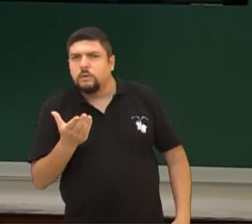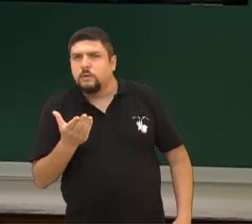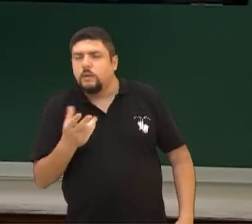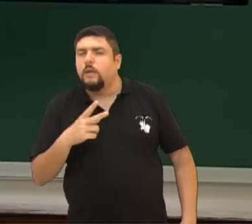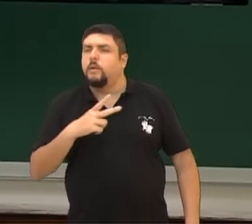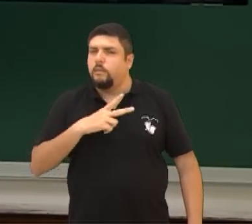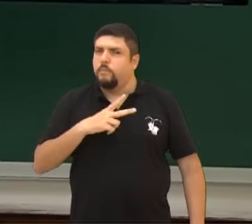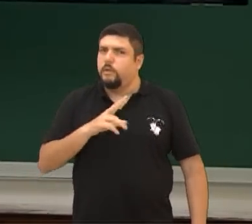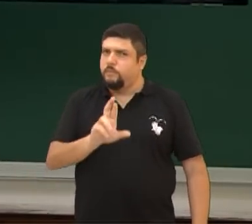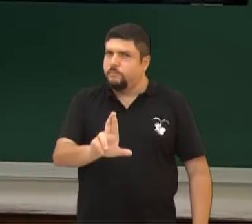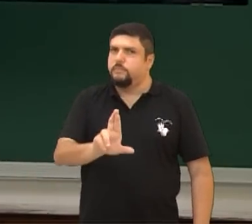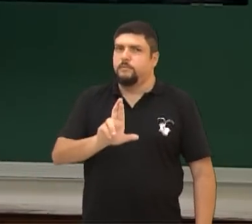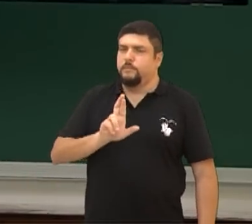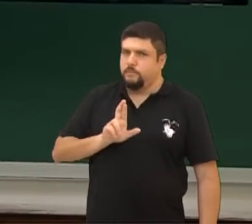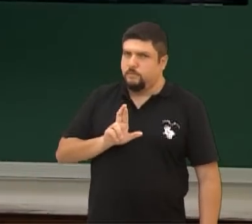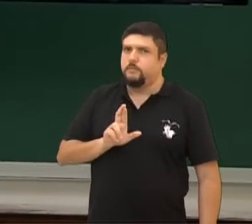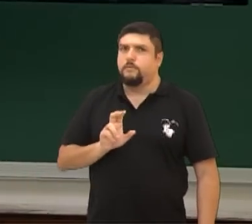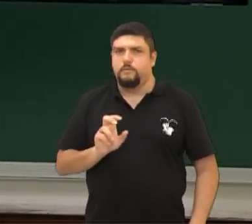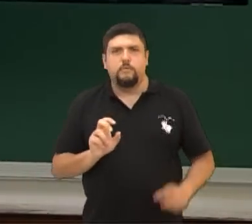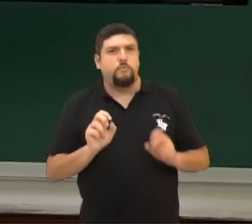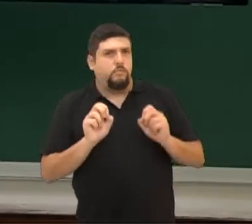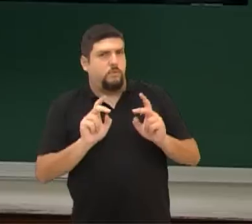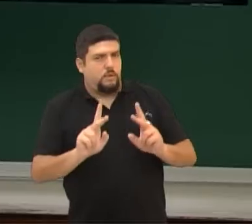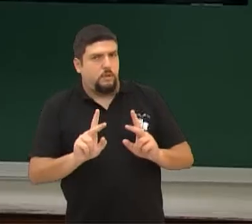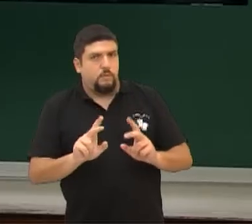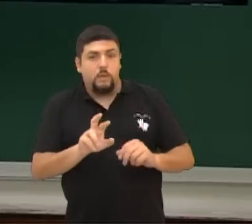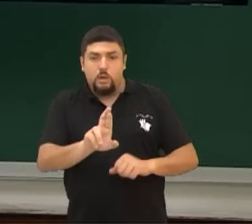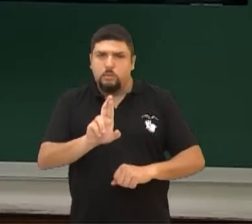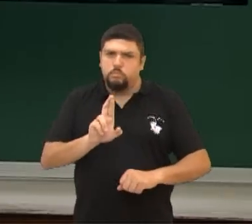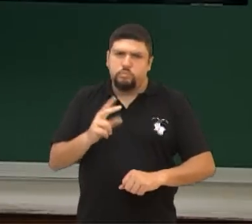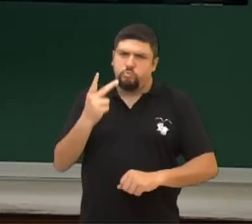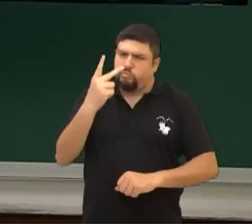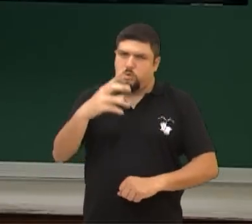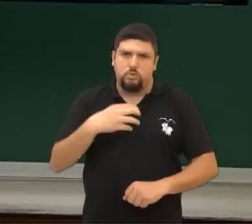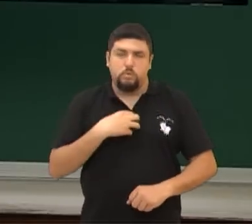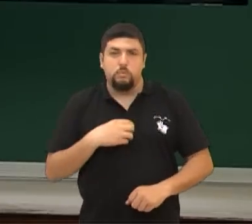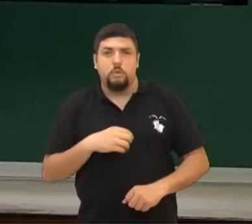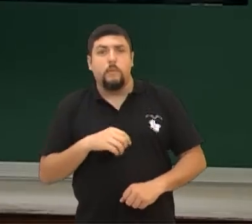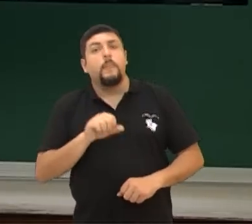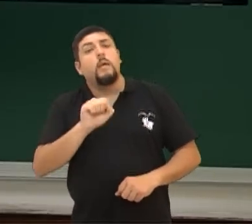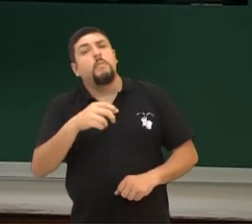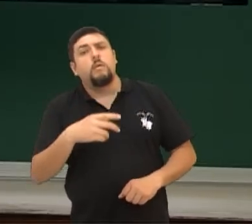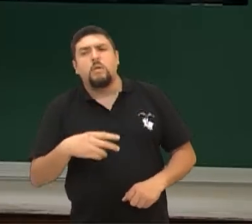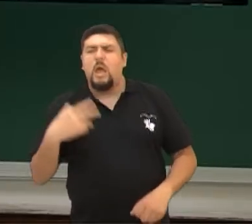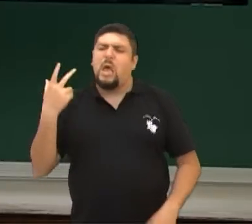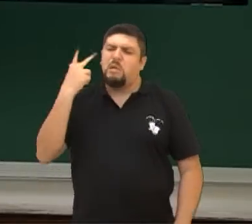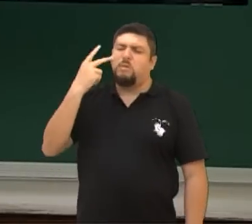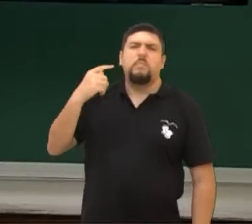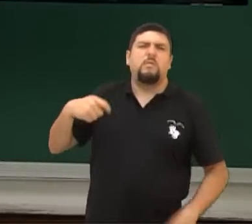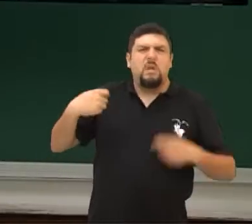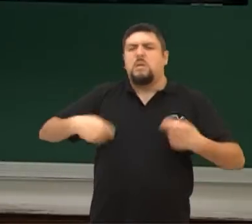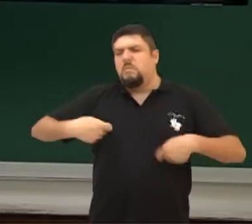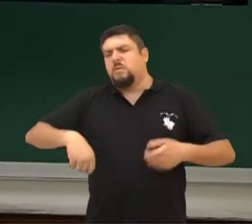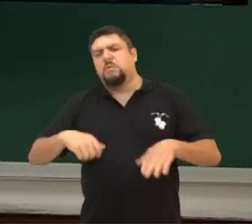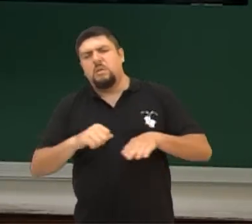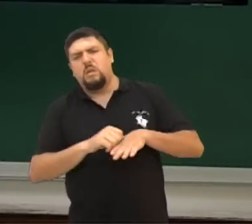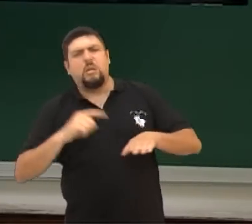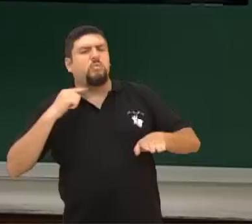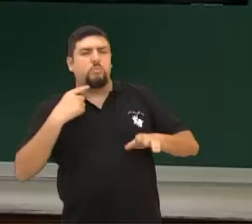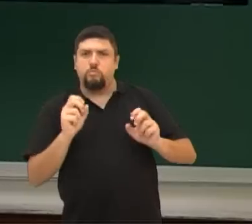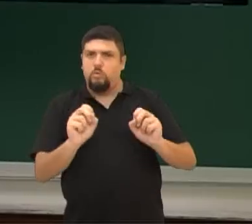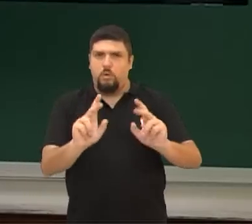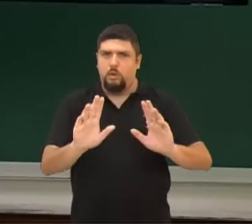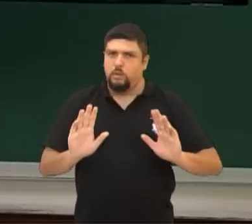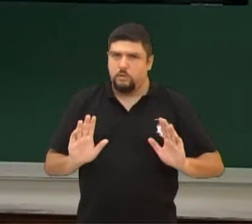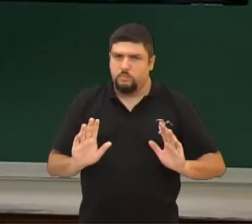pessoal. Você pode responder como você achar melhor. Se você disser, professora, tem que lavar, tal. Claro,